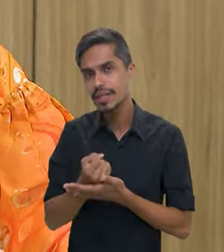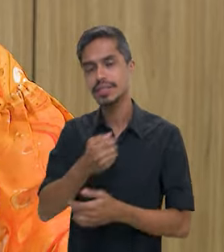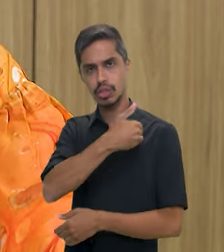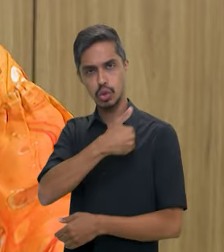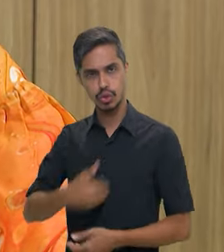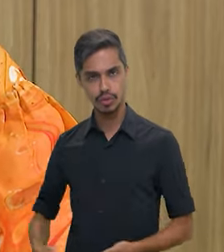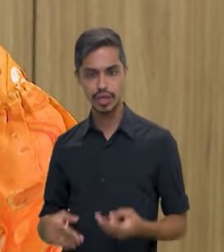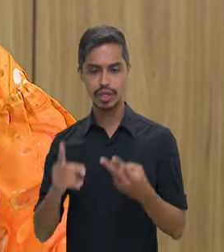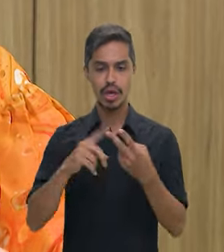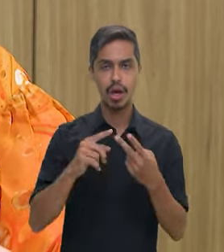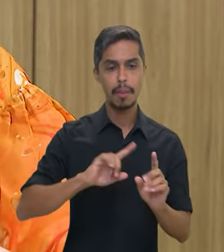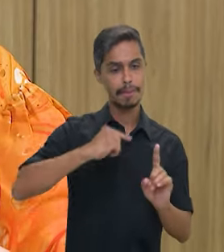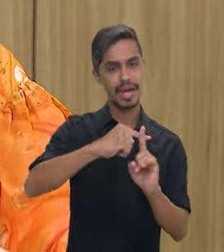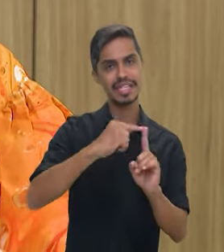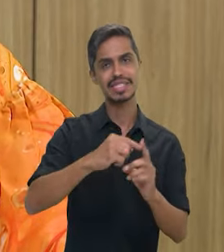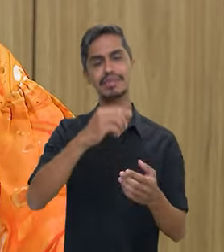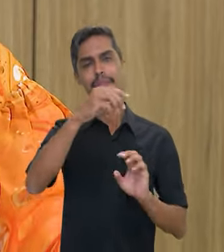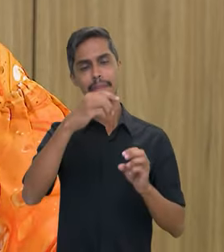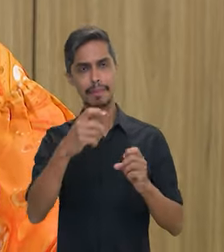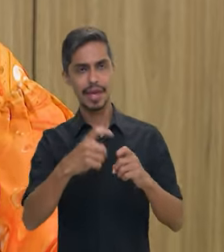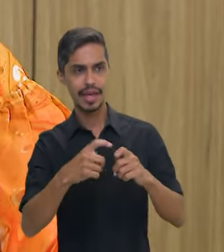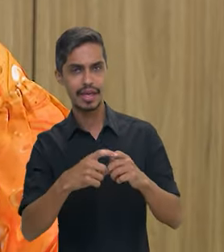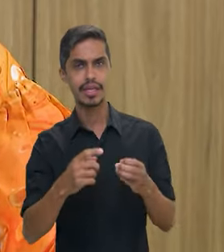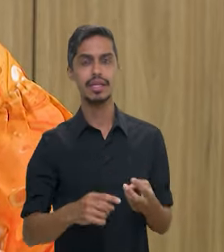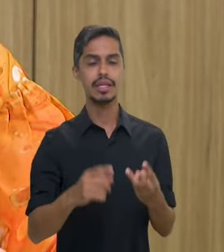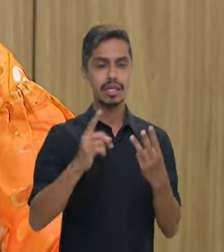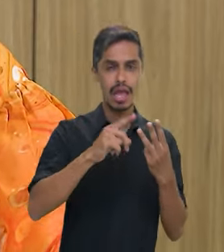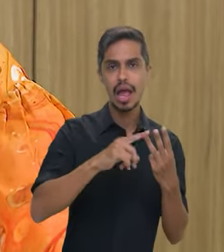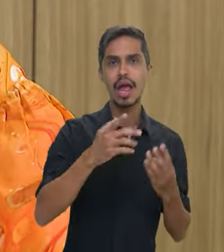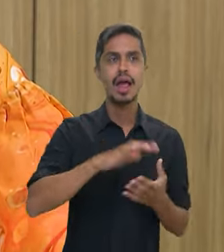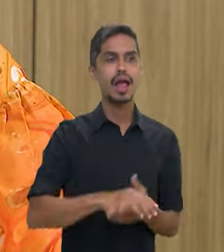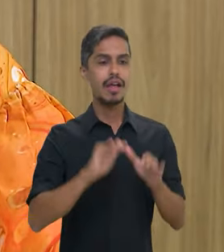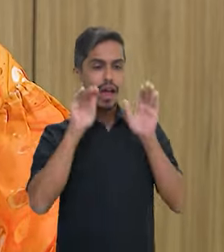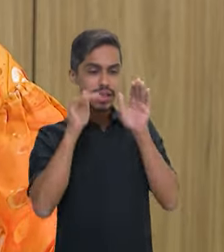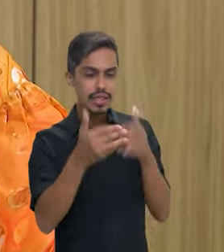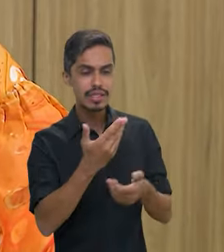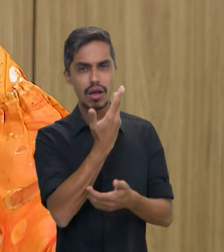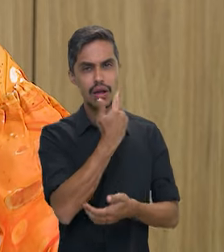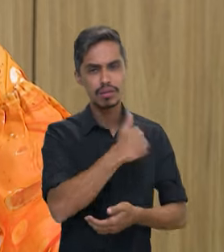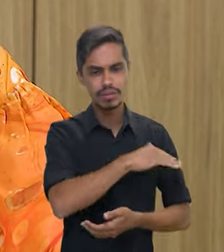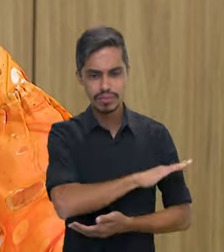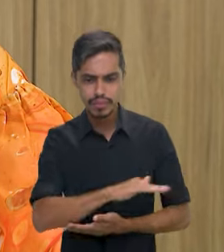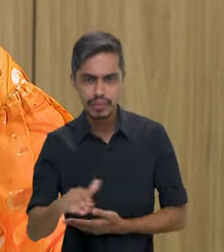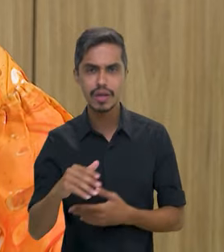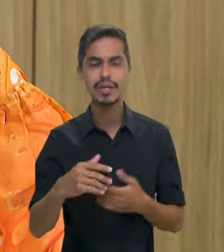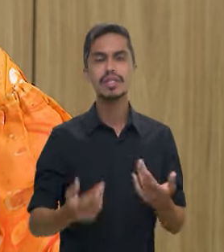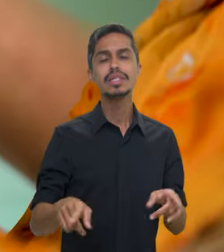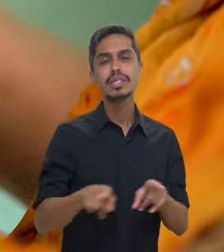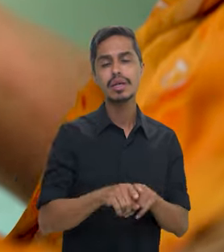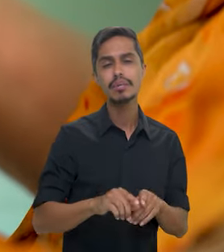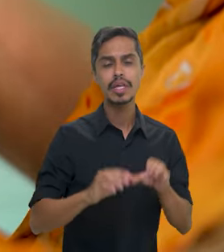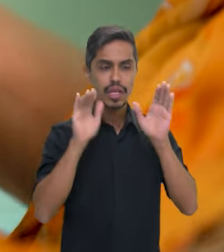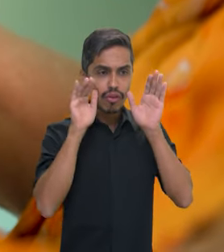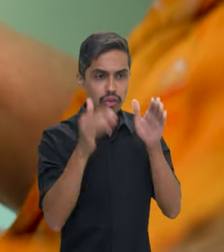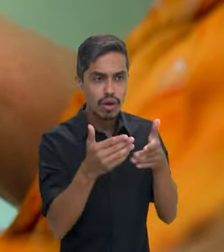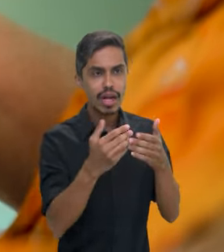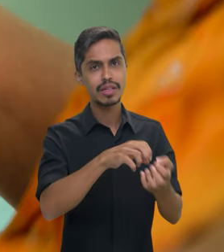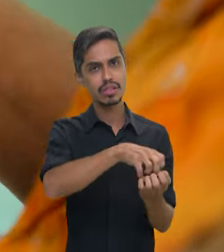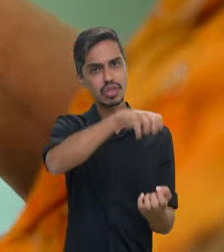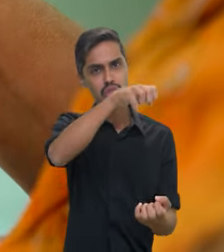mais médicos, habilitação e fortalecimento na atenção primária, na atenção